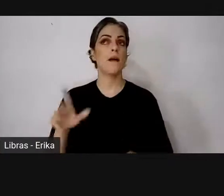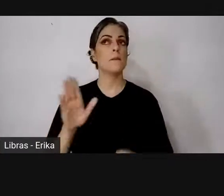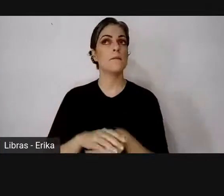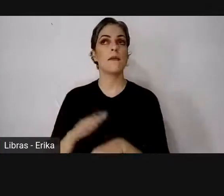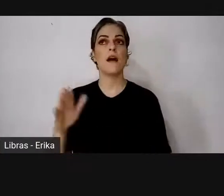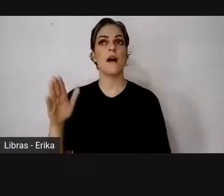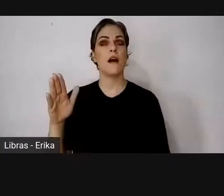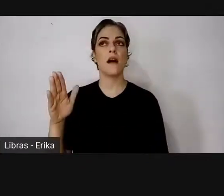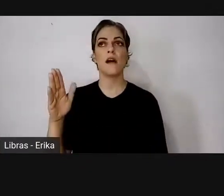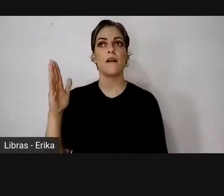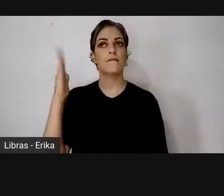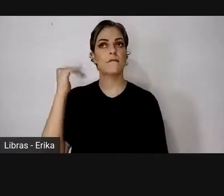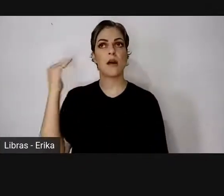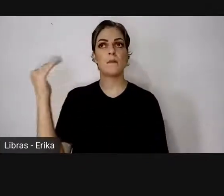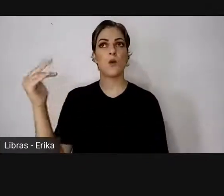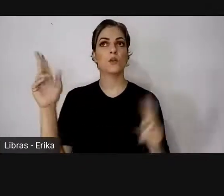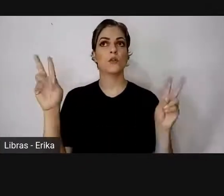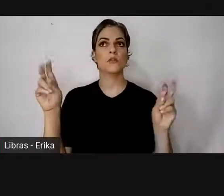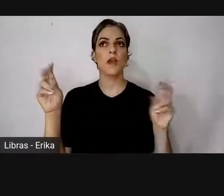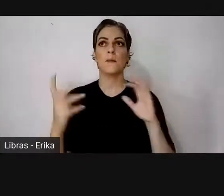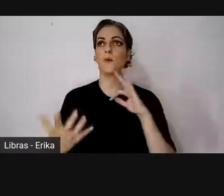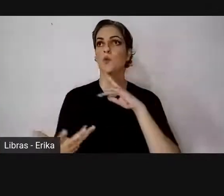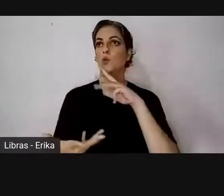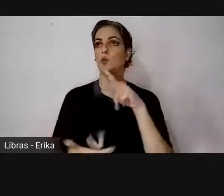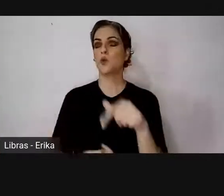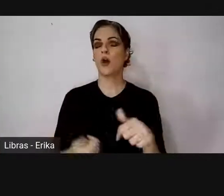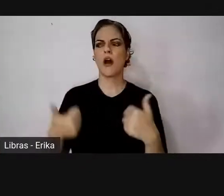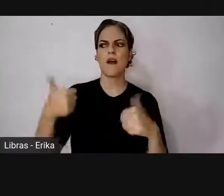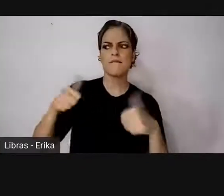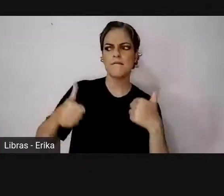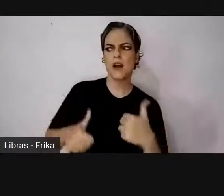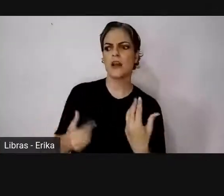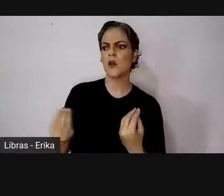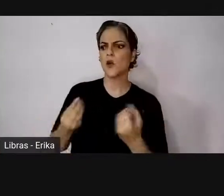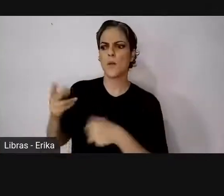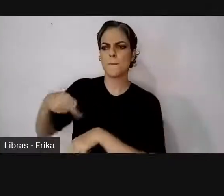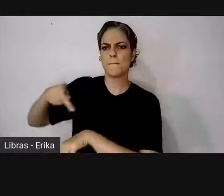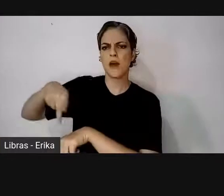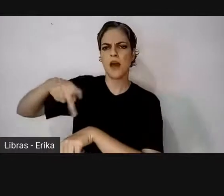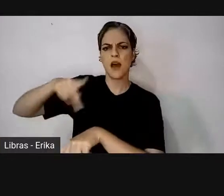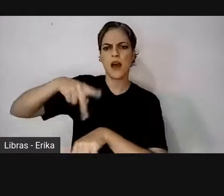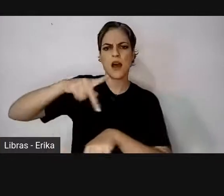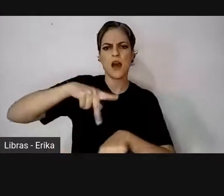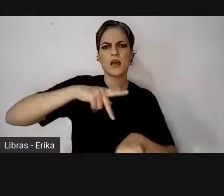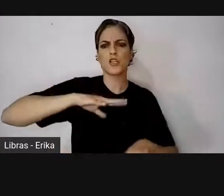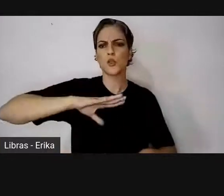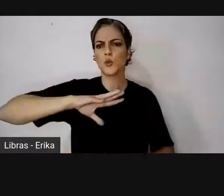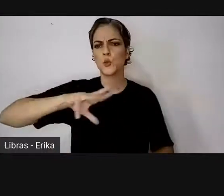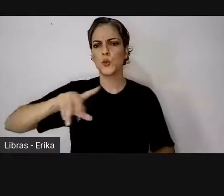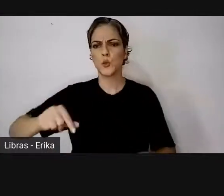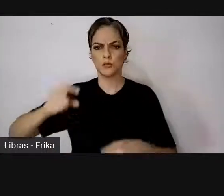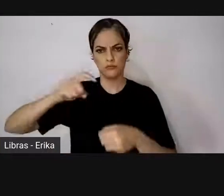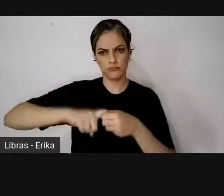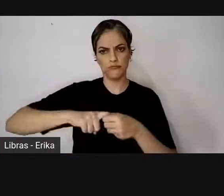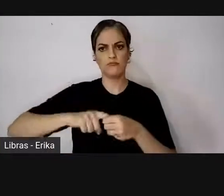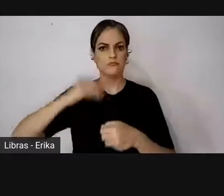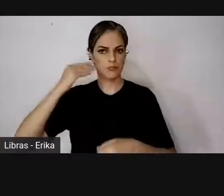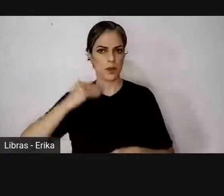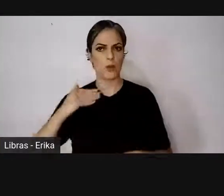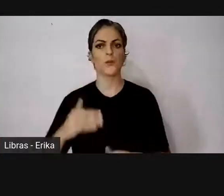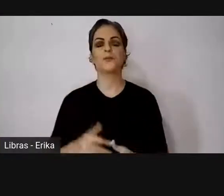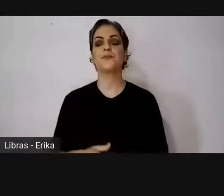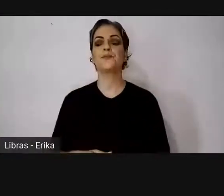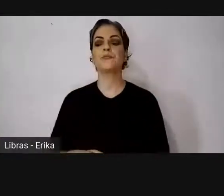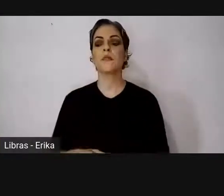banco avalia essa mesma temática em todos os países membros do banco. E em